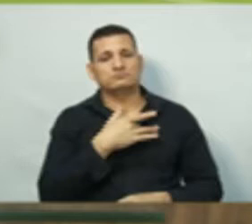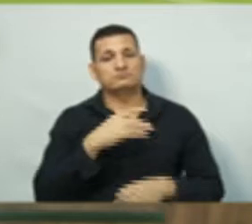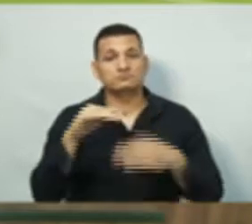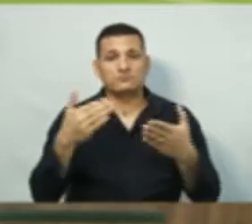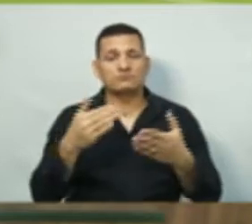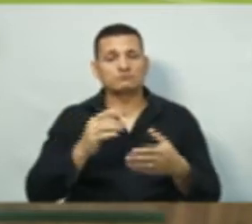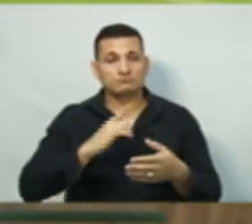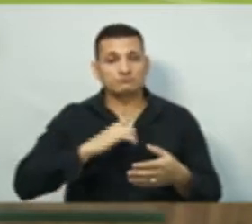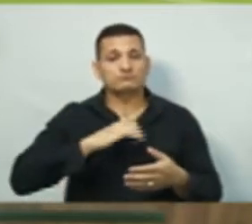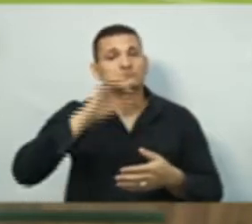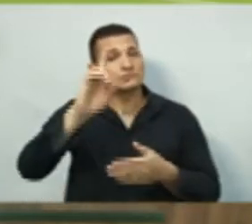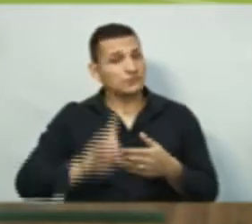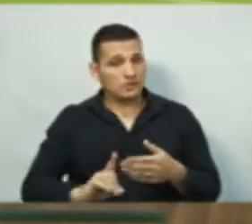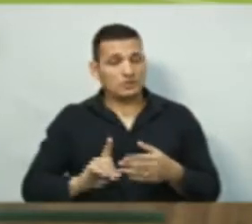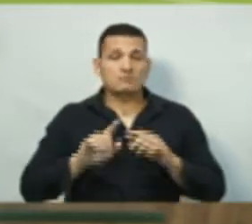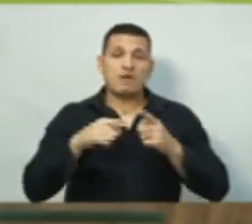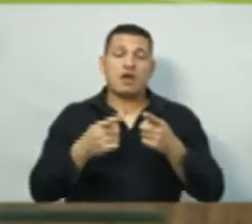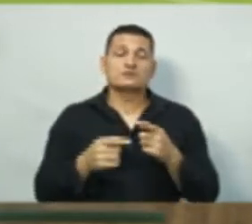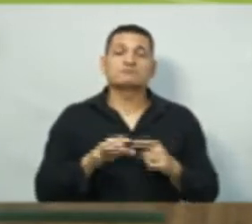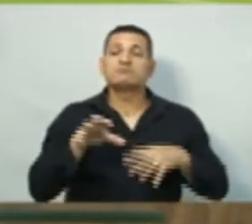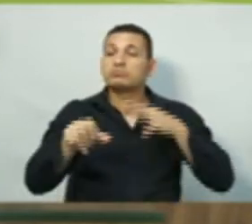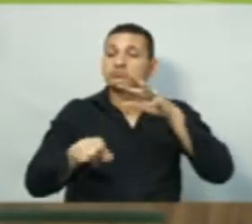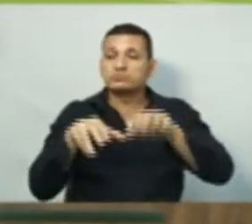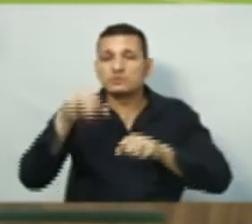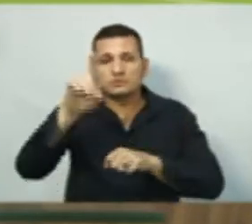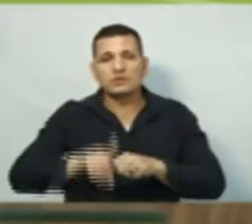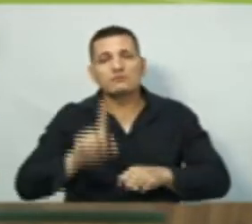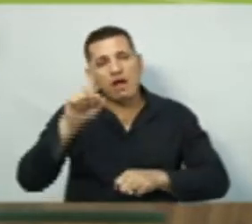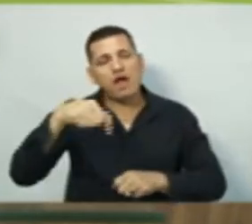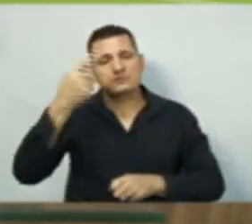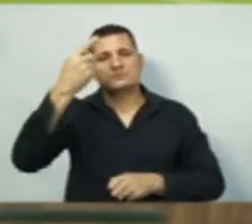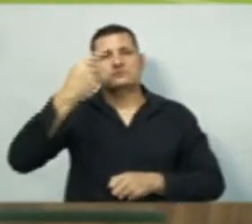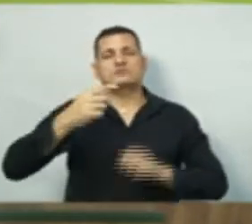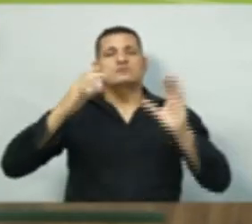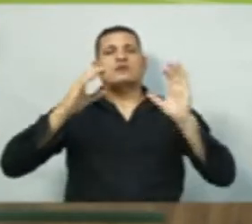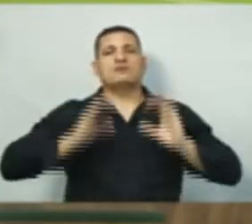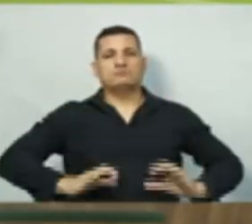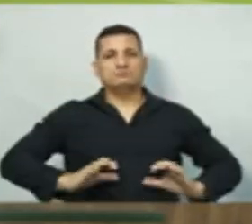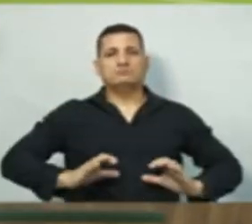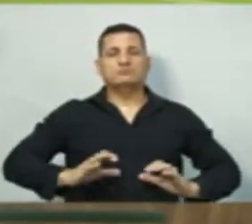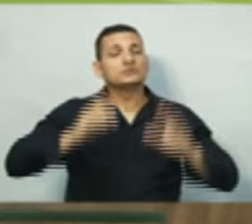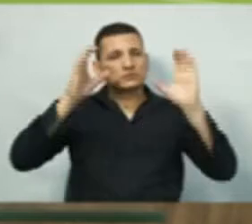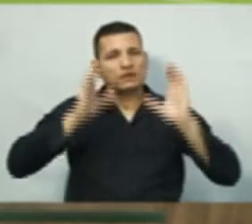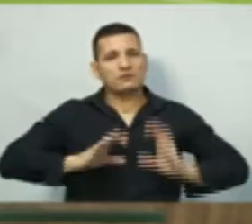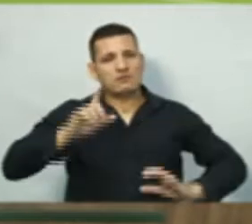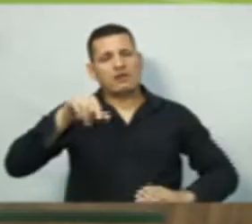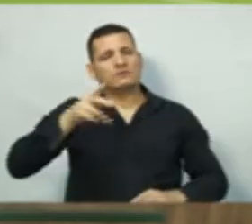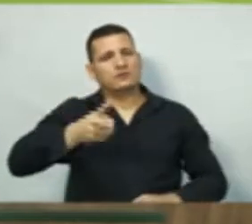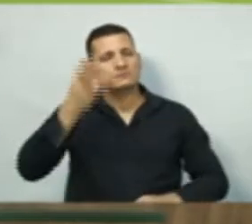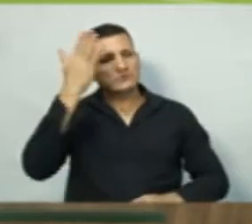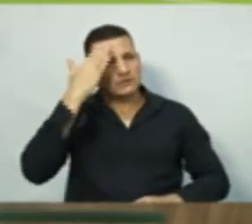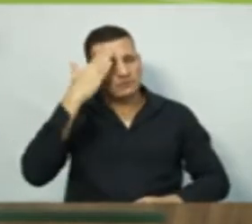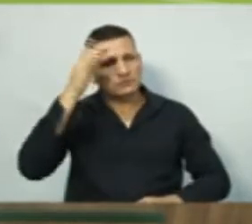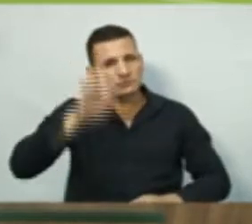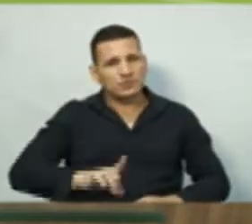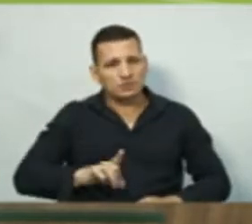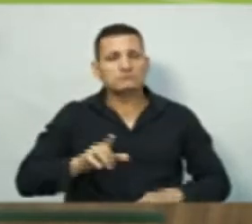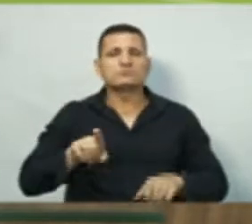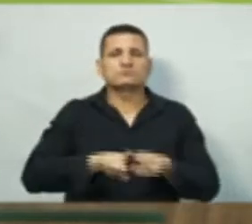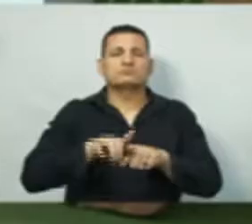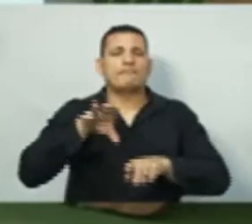os direitos, mas buscar os direitos é ser cidadão. Ser cidadão é sempre saber os nossos direitos e buscar esses